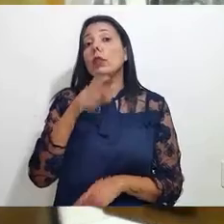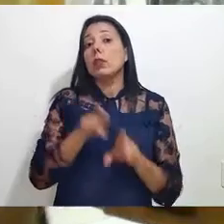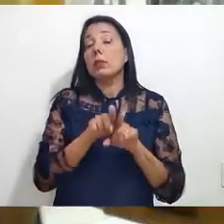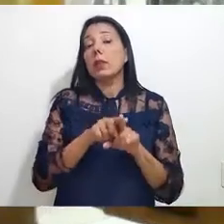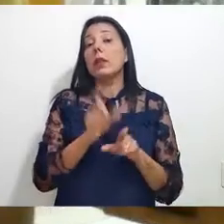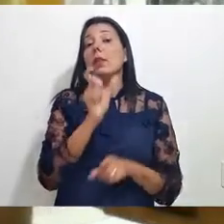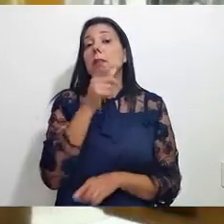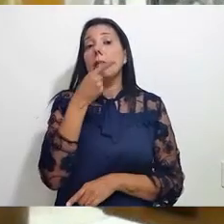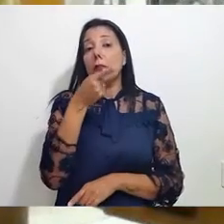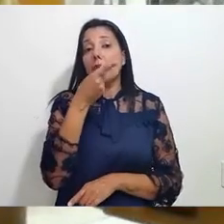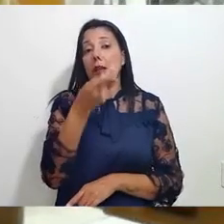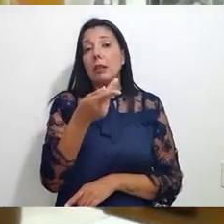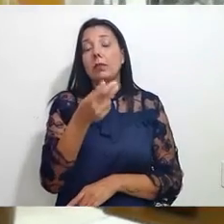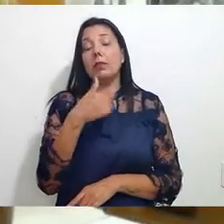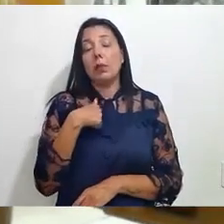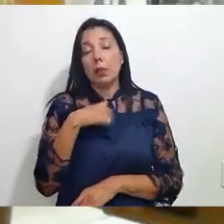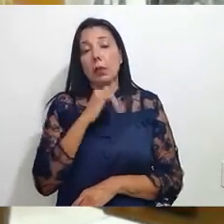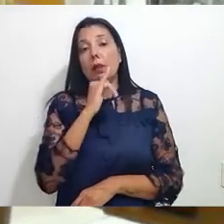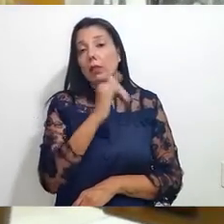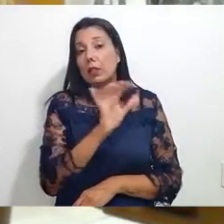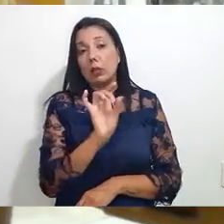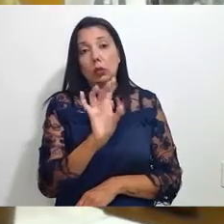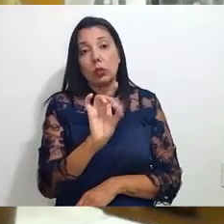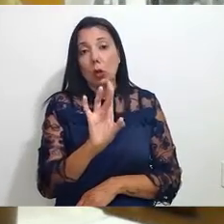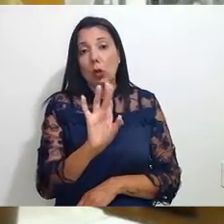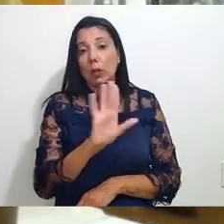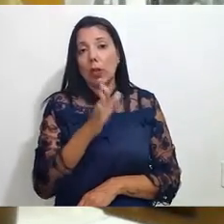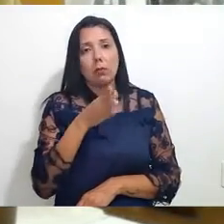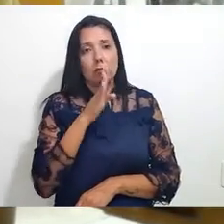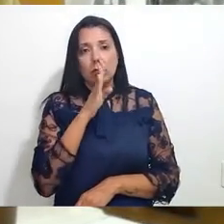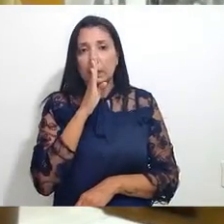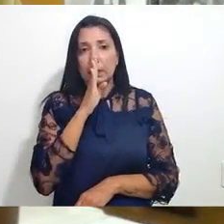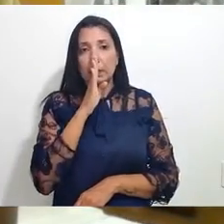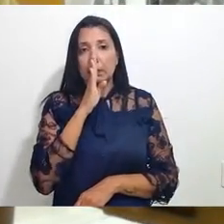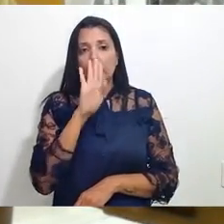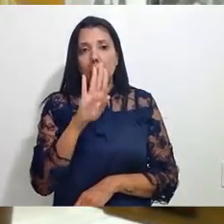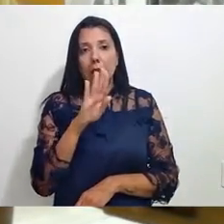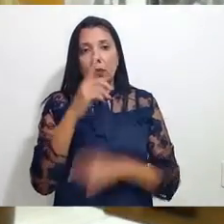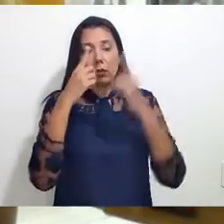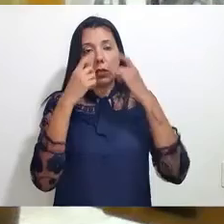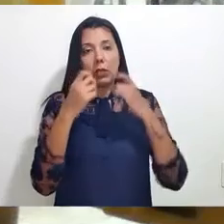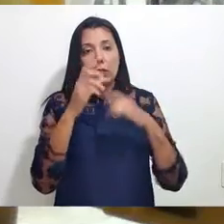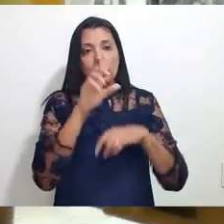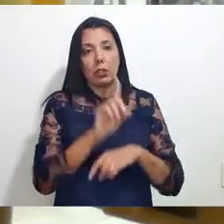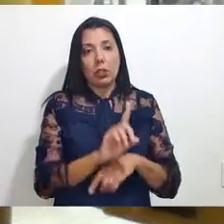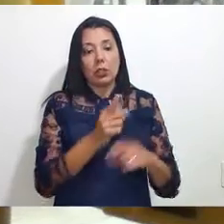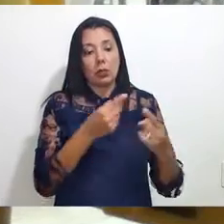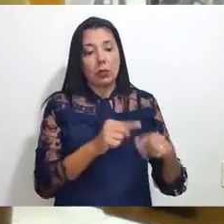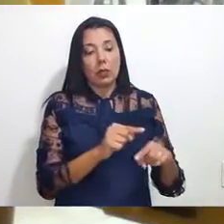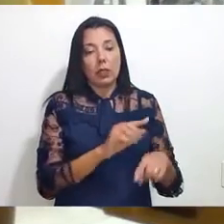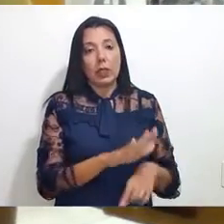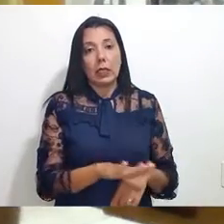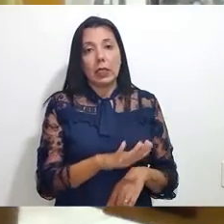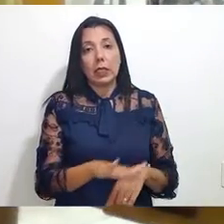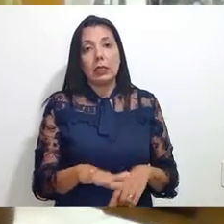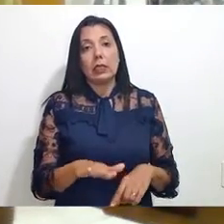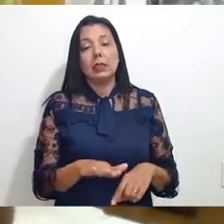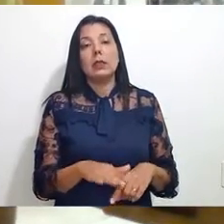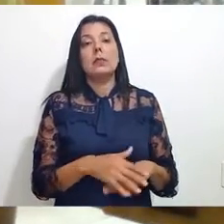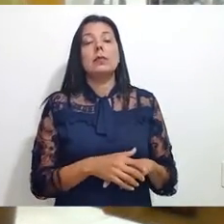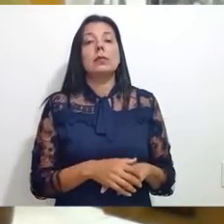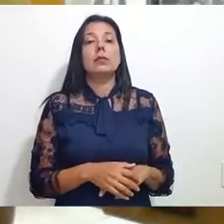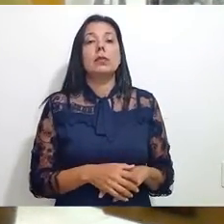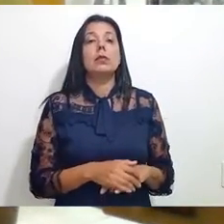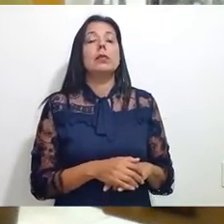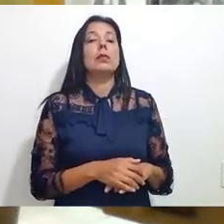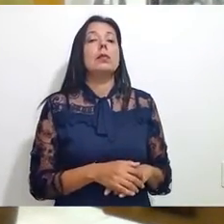diz aí, a Thelma, né? Ninguém está excluído do direito, ninguém está excluído da Constituição Federal. E nenhuma criança está excluída